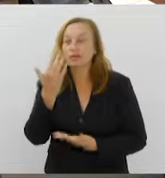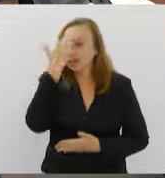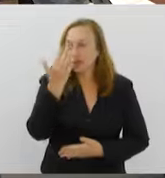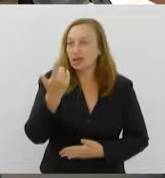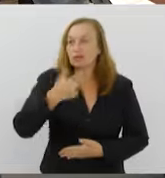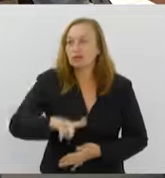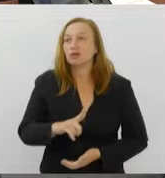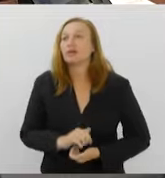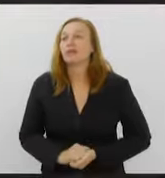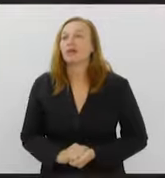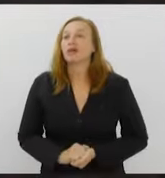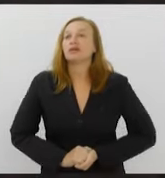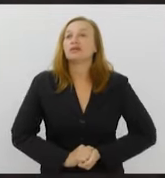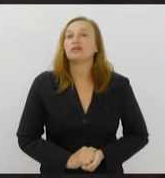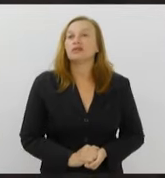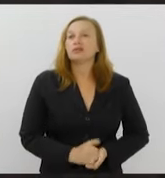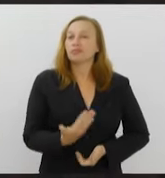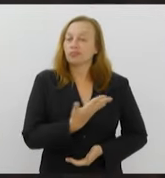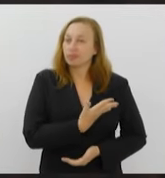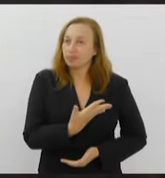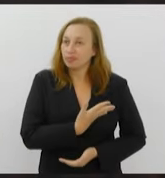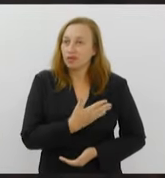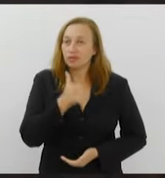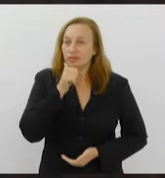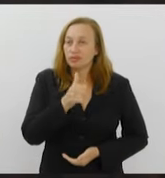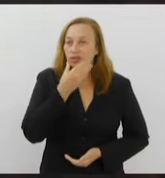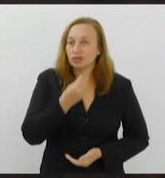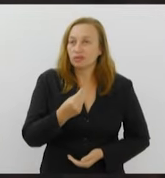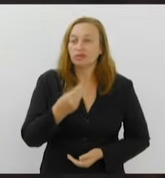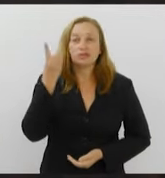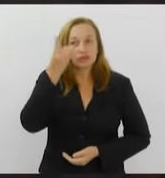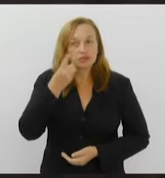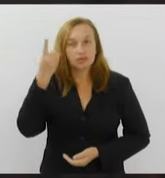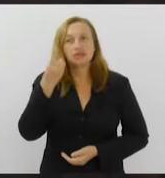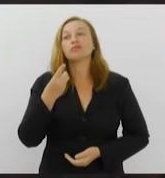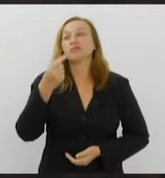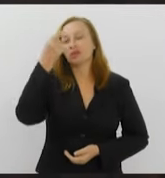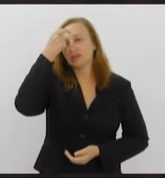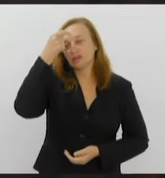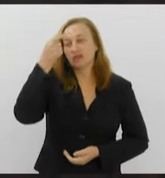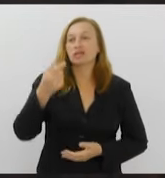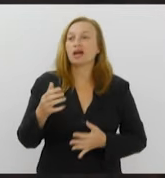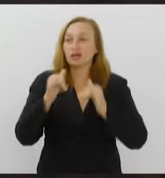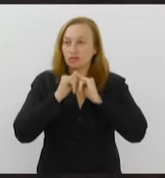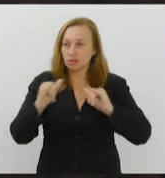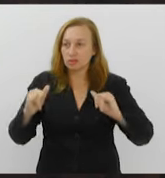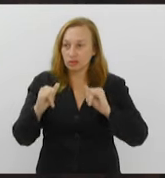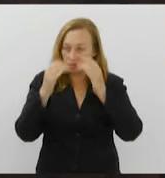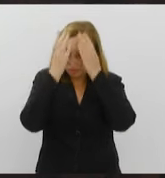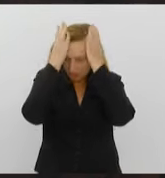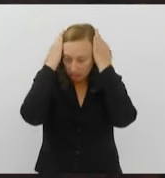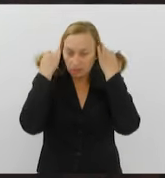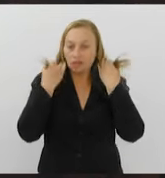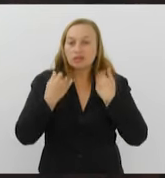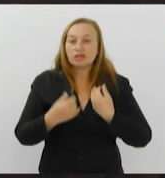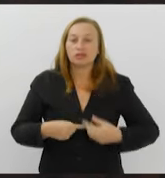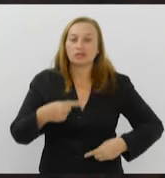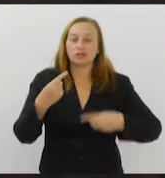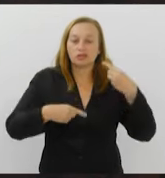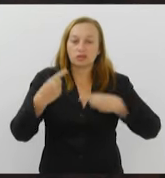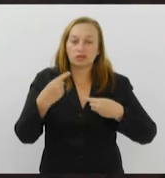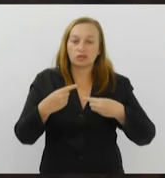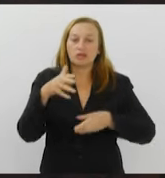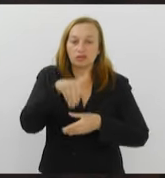uma vez aos meus amigos e amigas deputados pelo consenso. Anuncio, em regime de urgência,